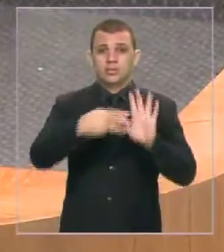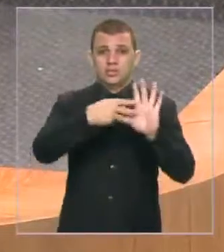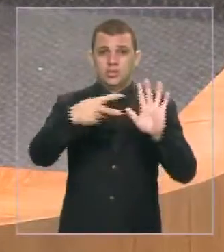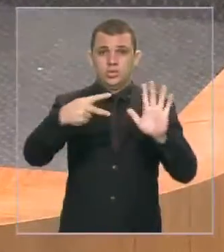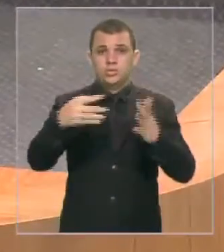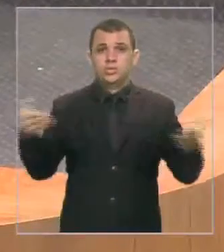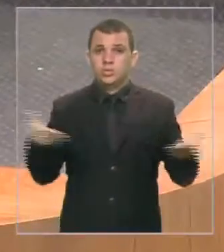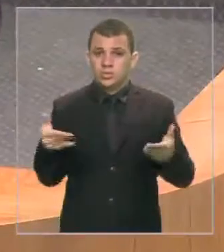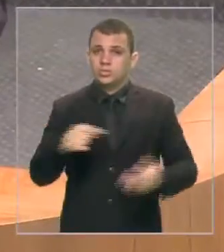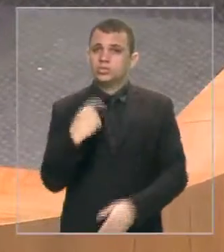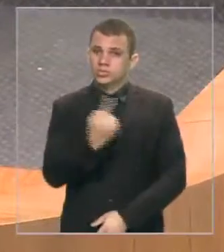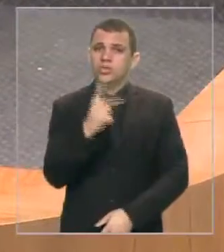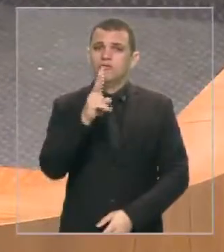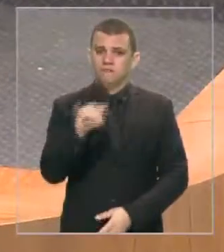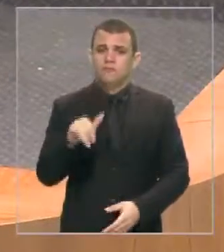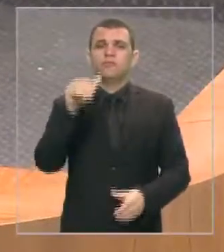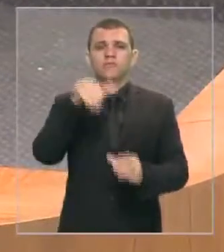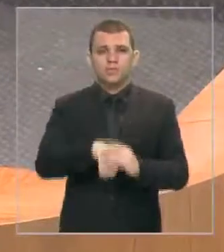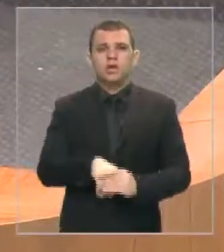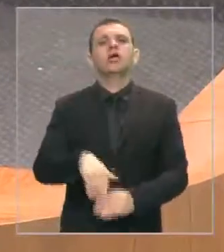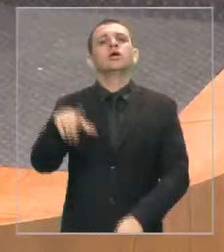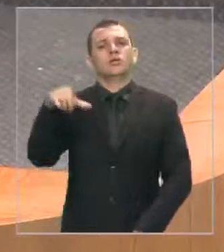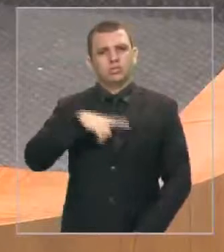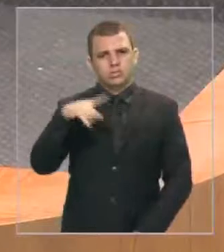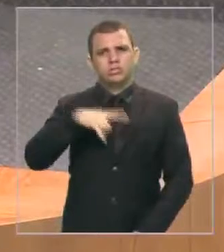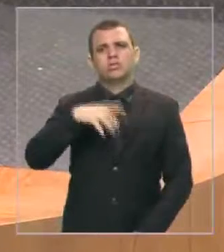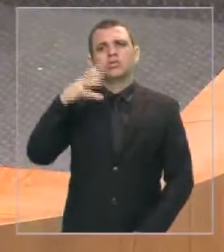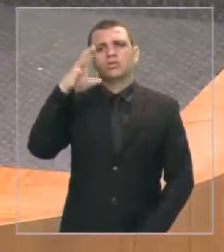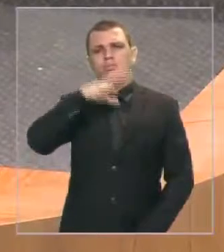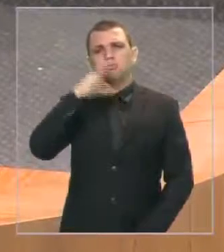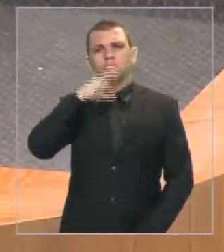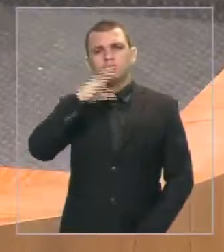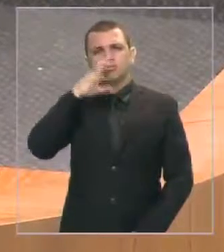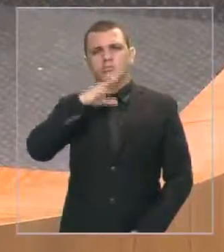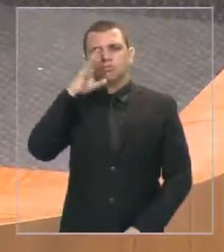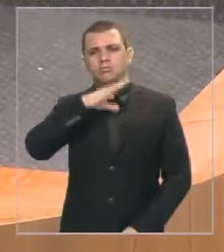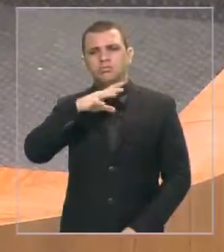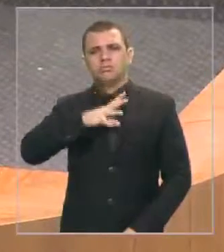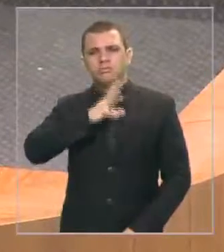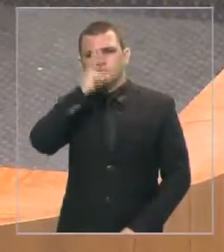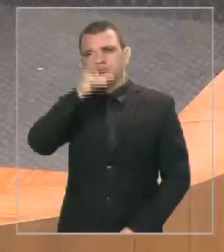hoje contêm abusos dos agentes políticos.